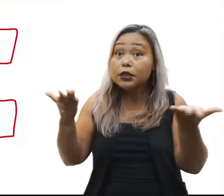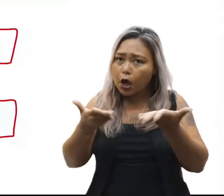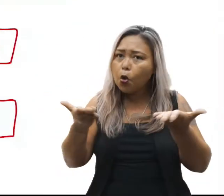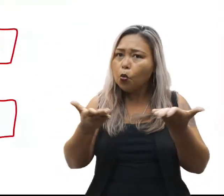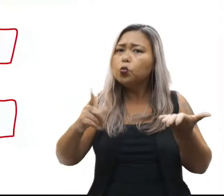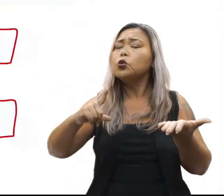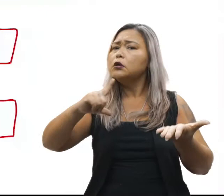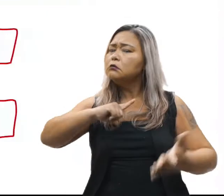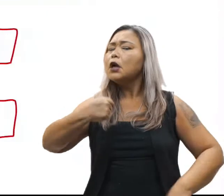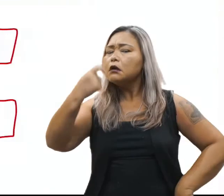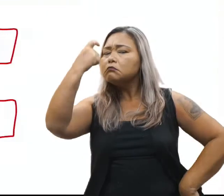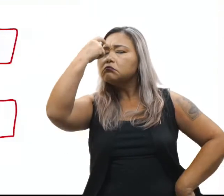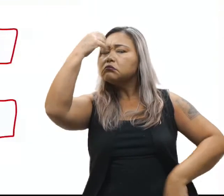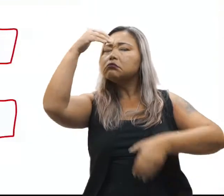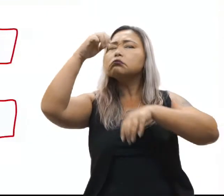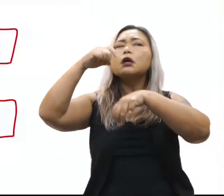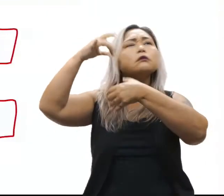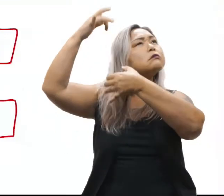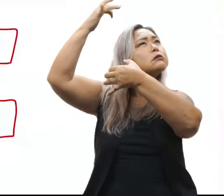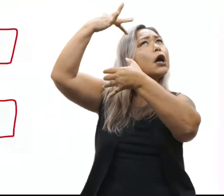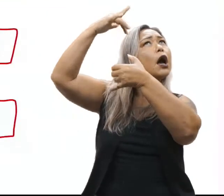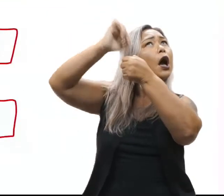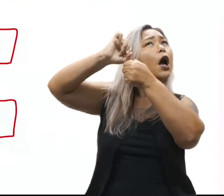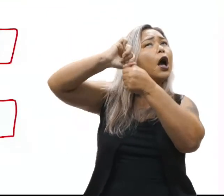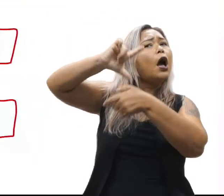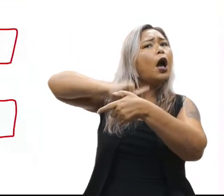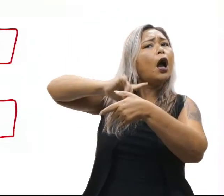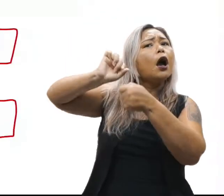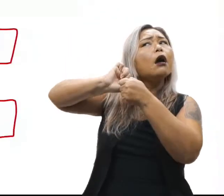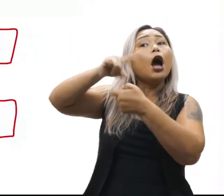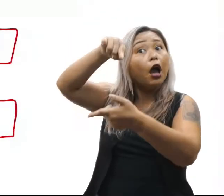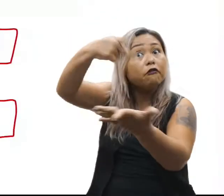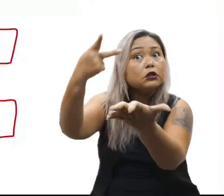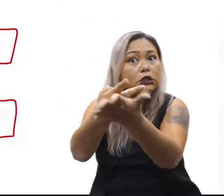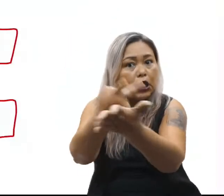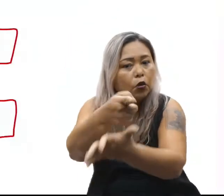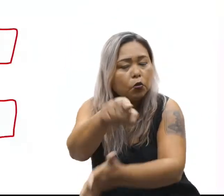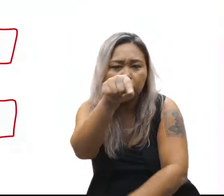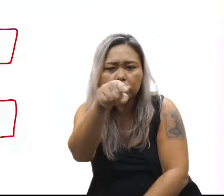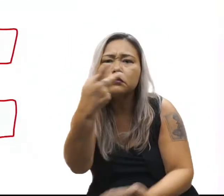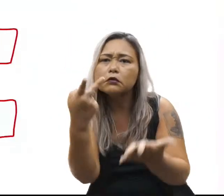desse pensamento impera, de que se você errou, né, por exemplo,